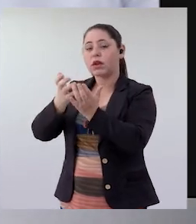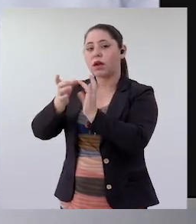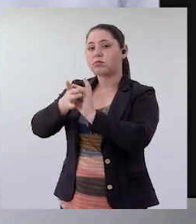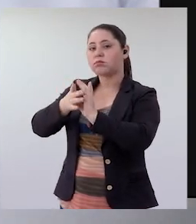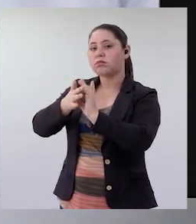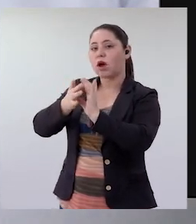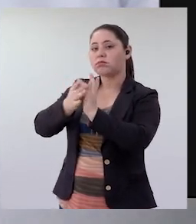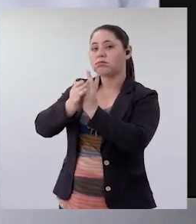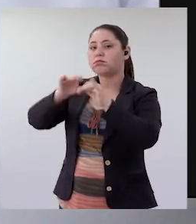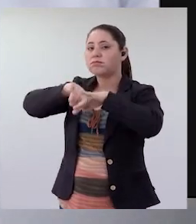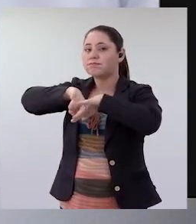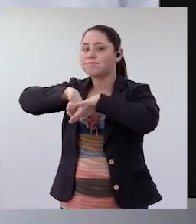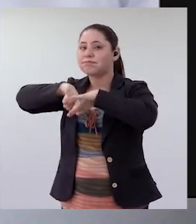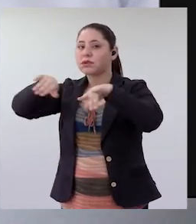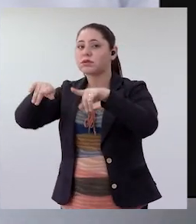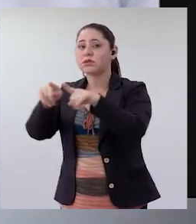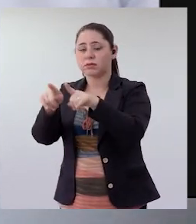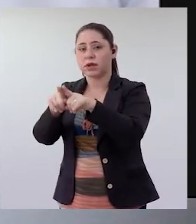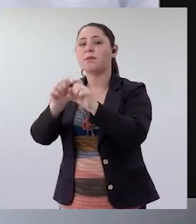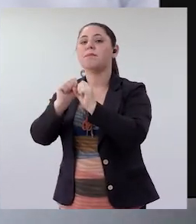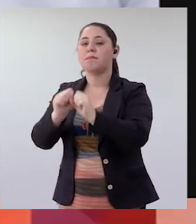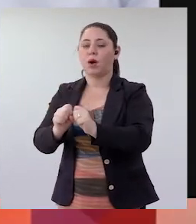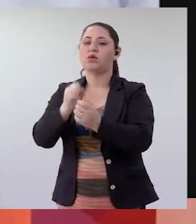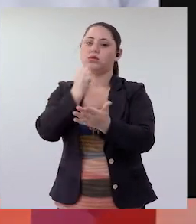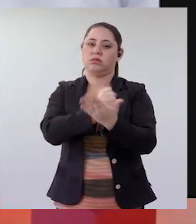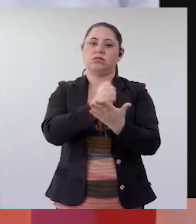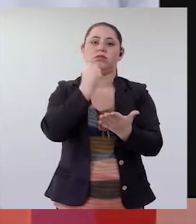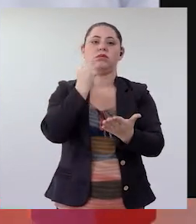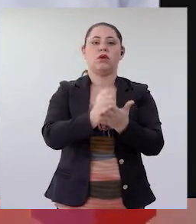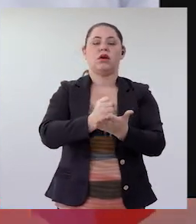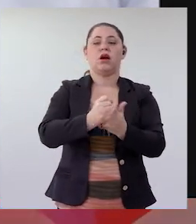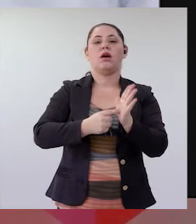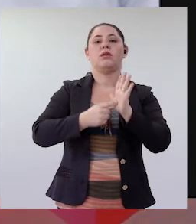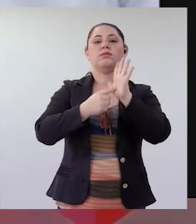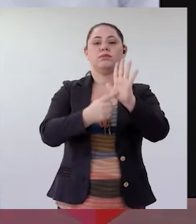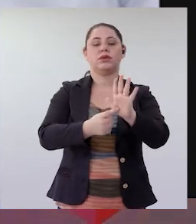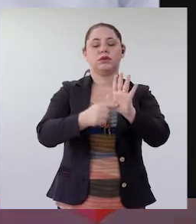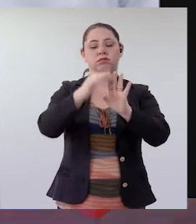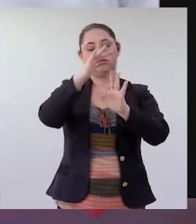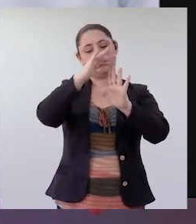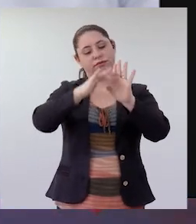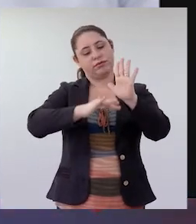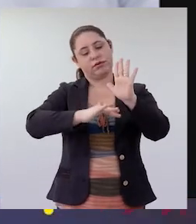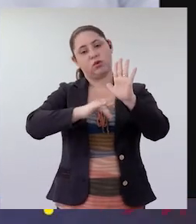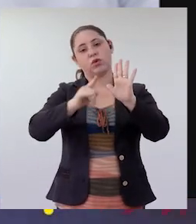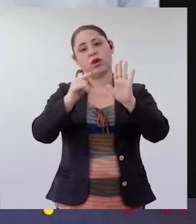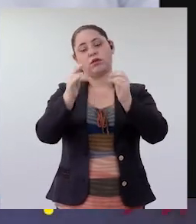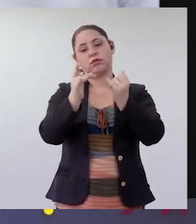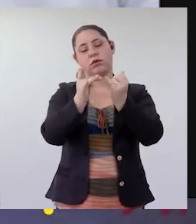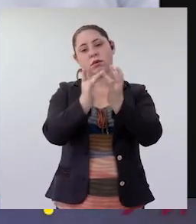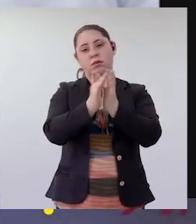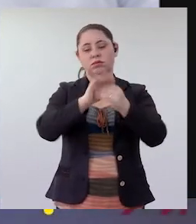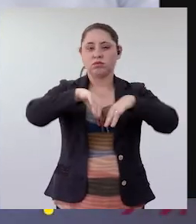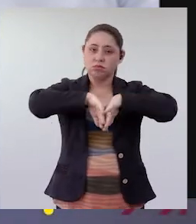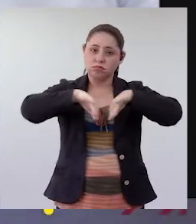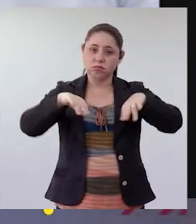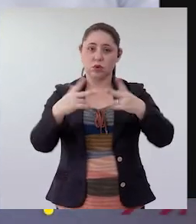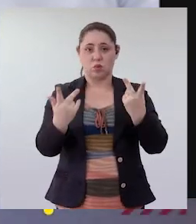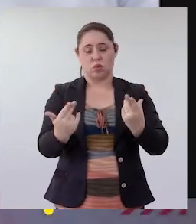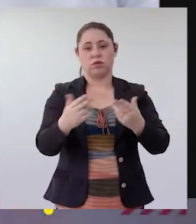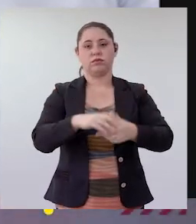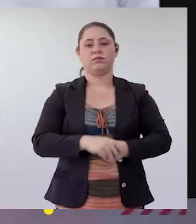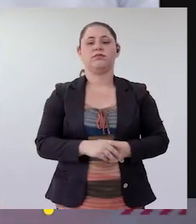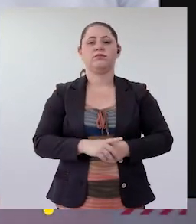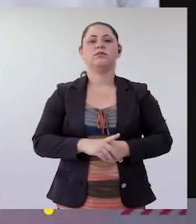dissolver essa união também no cartório, desde que presente aqueles mesmos requisitos para a realização do divórcio. E